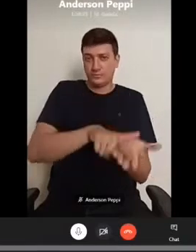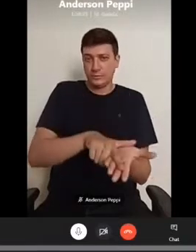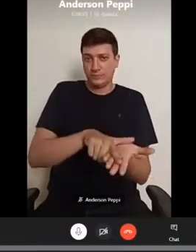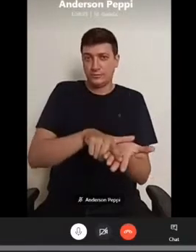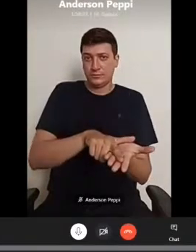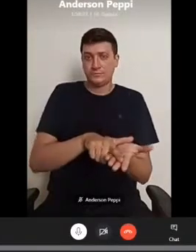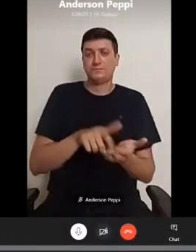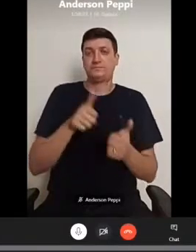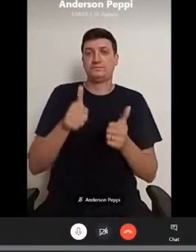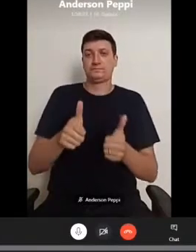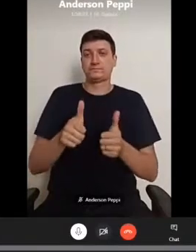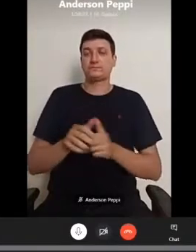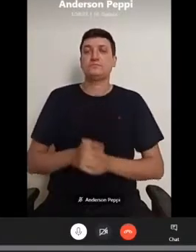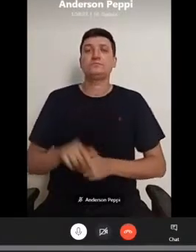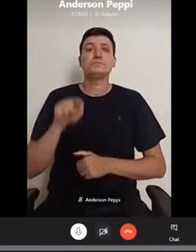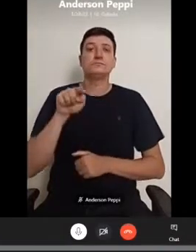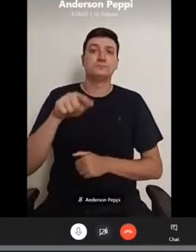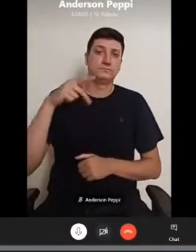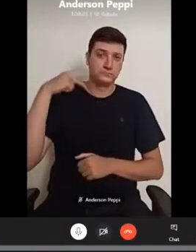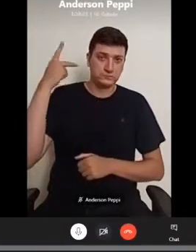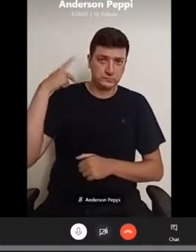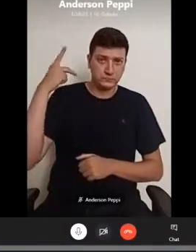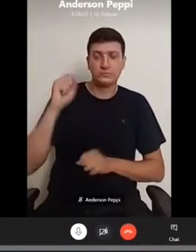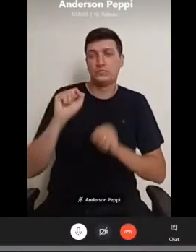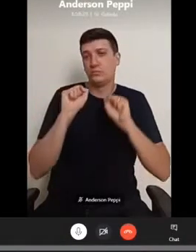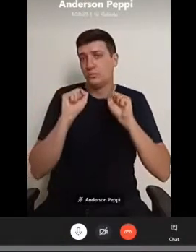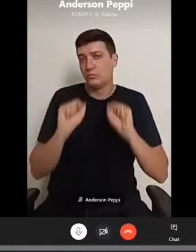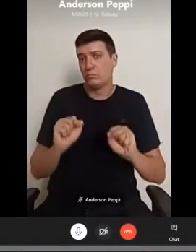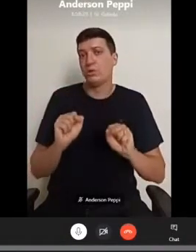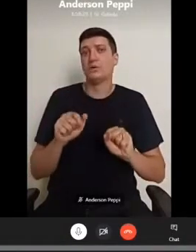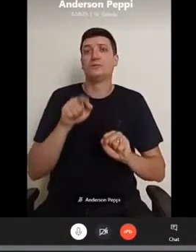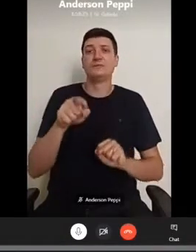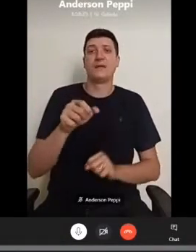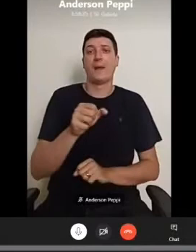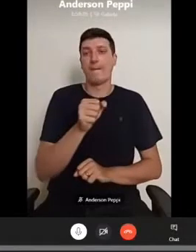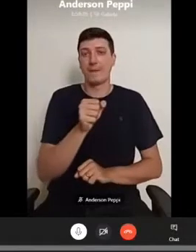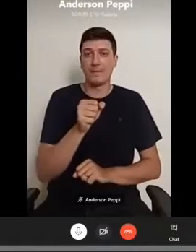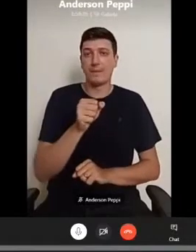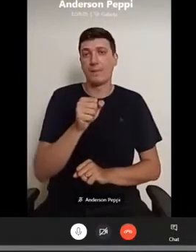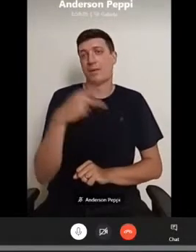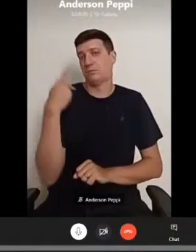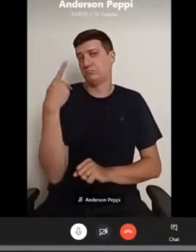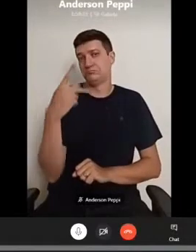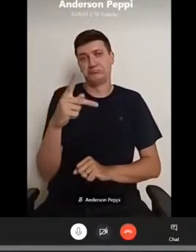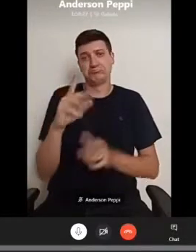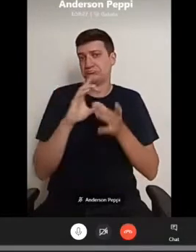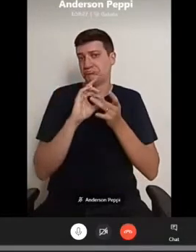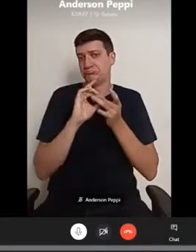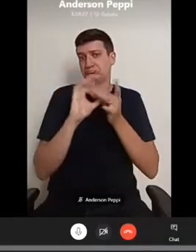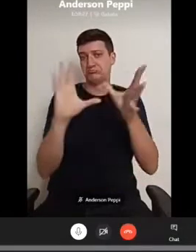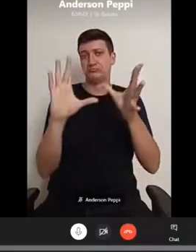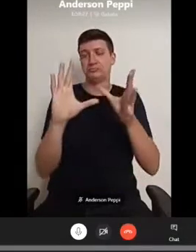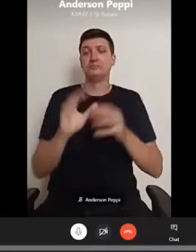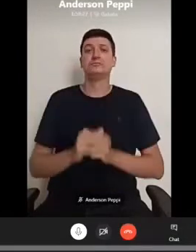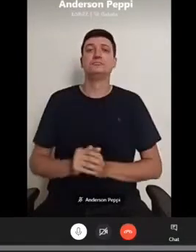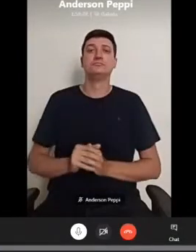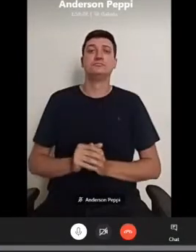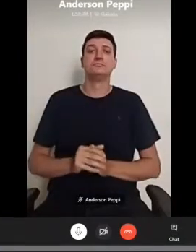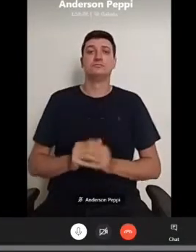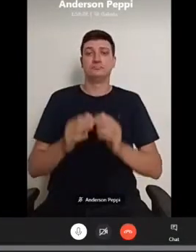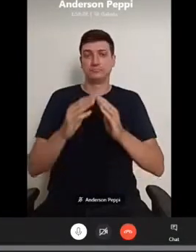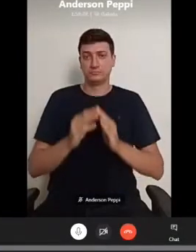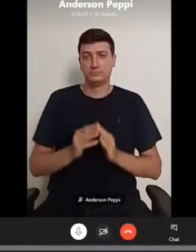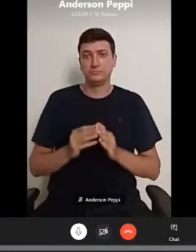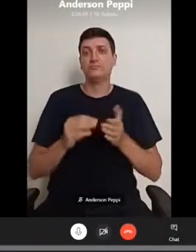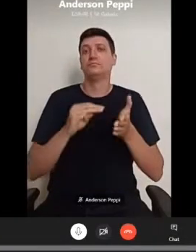poderá declarar o voto utilizando o microfone de sua bancada. Por favor, secretária,